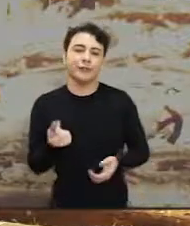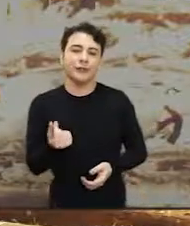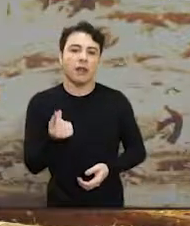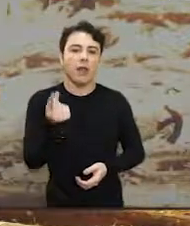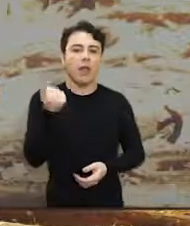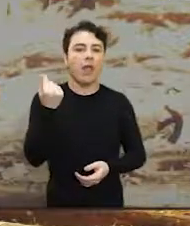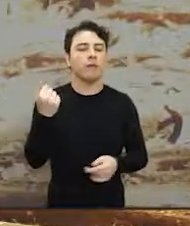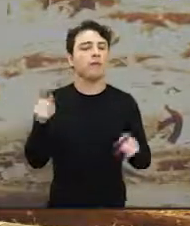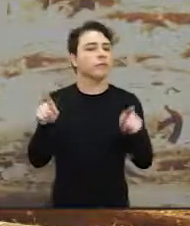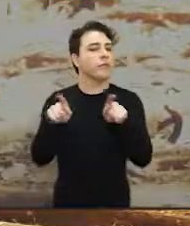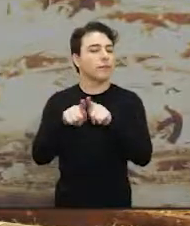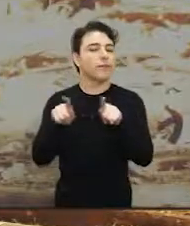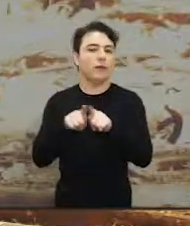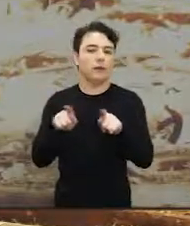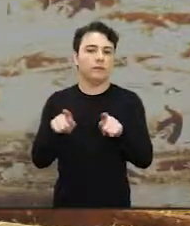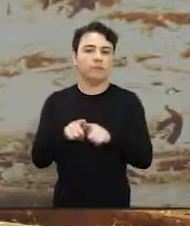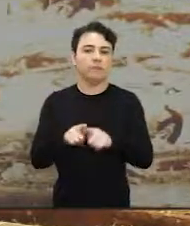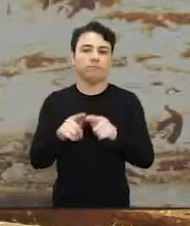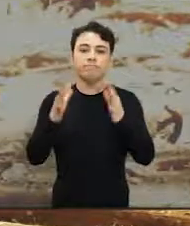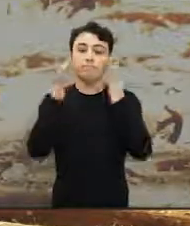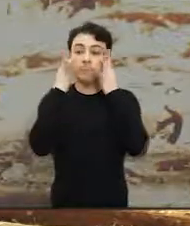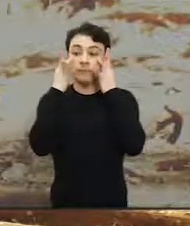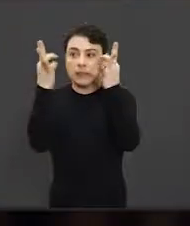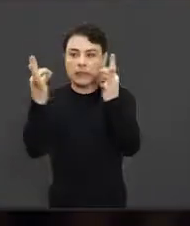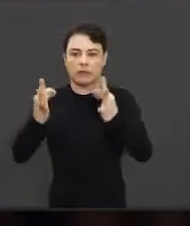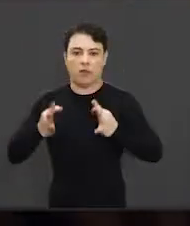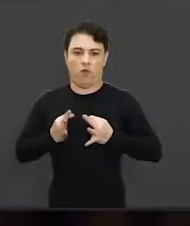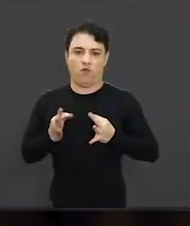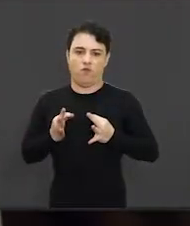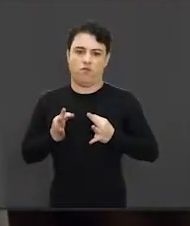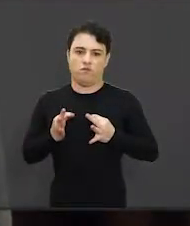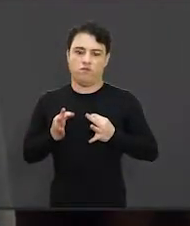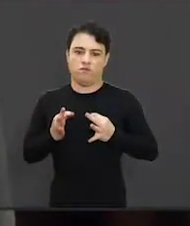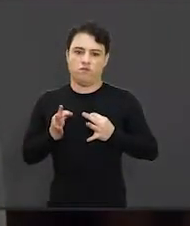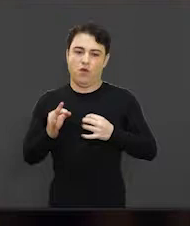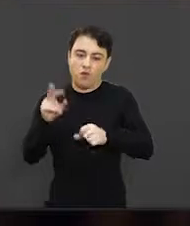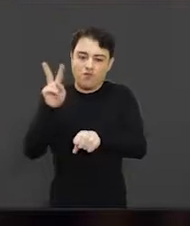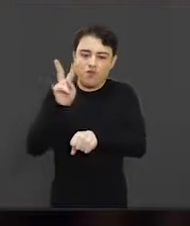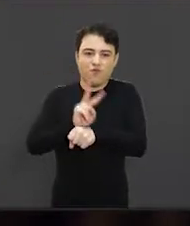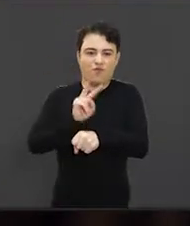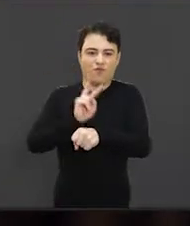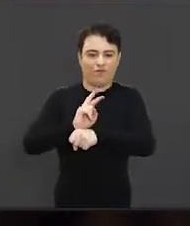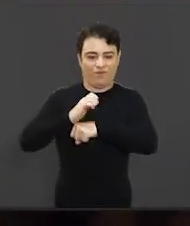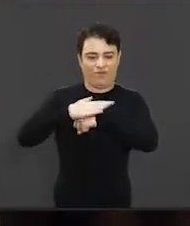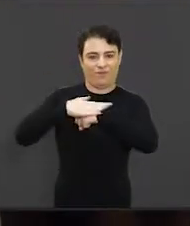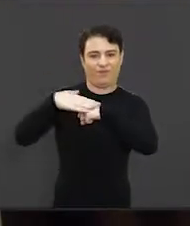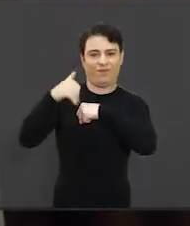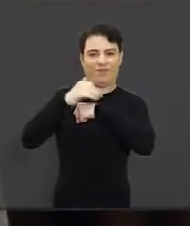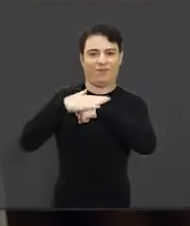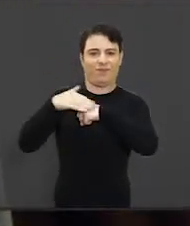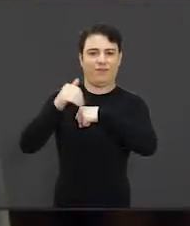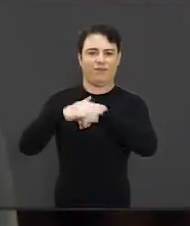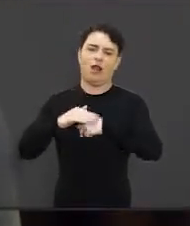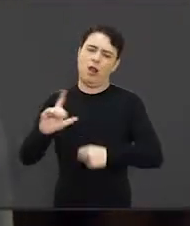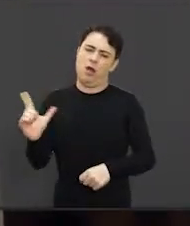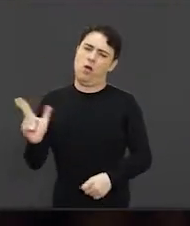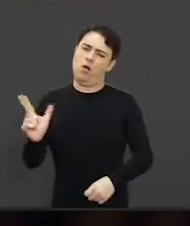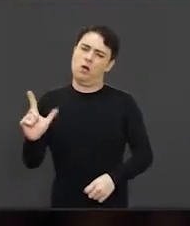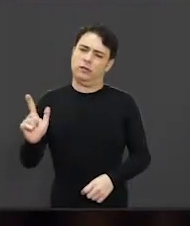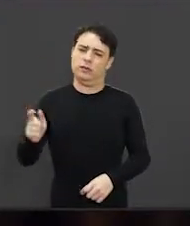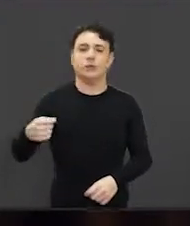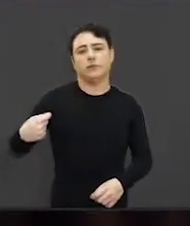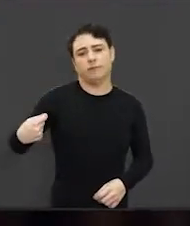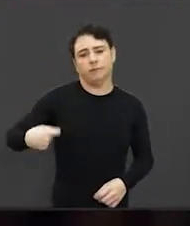olhar, a boa vontade, é uma questão financeira também, é uma questão que vai mais longe que isso. Mas eu acho que há sim um olhar